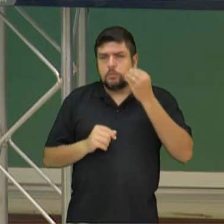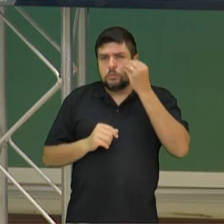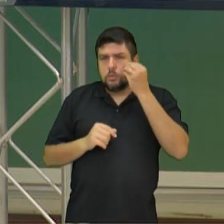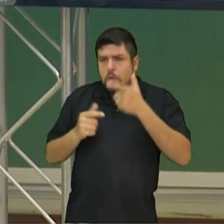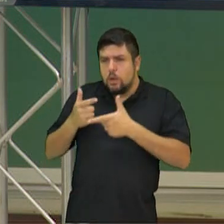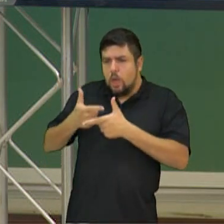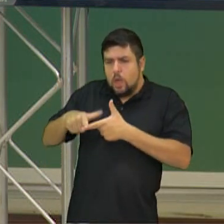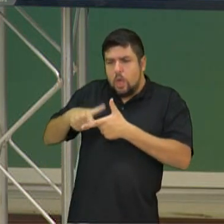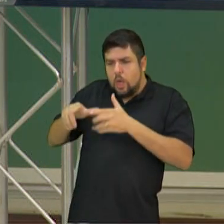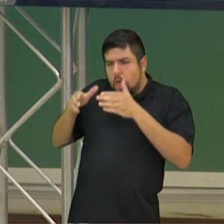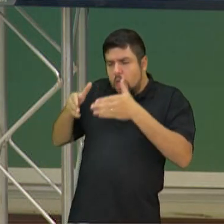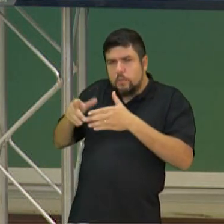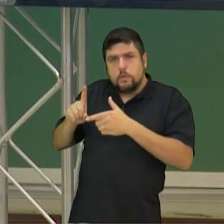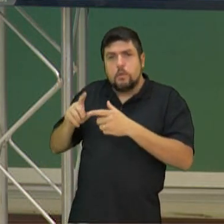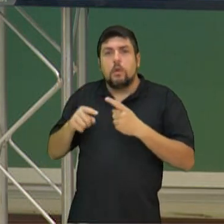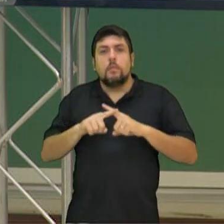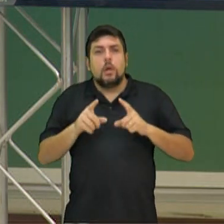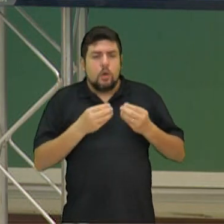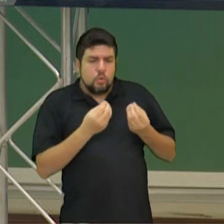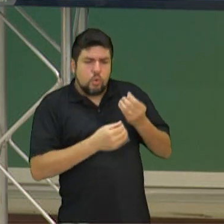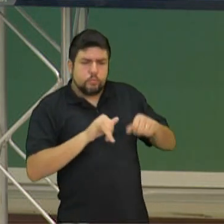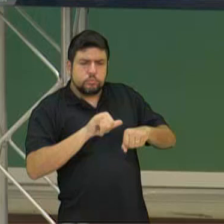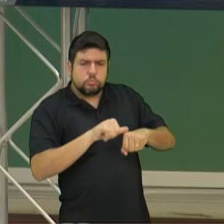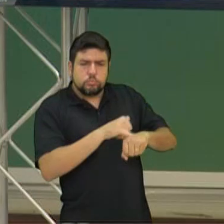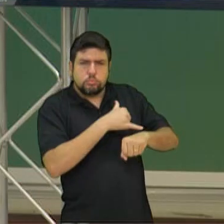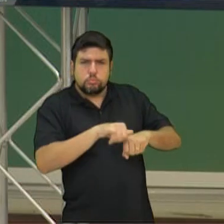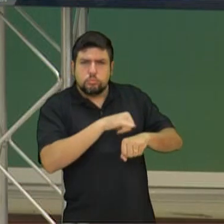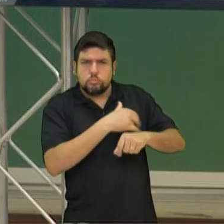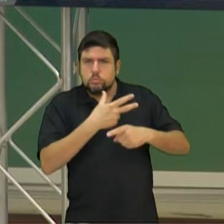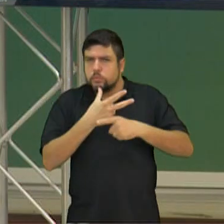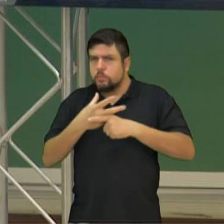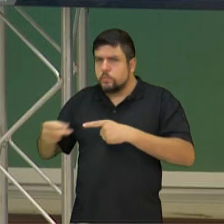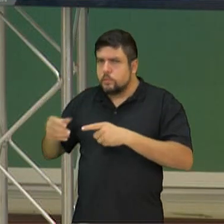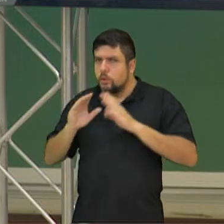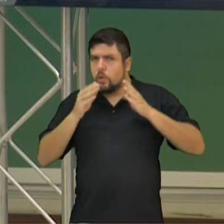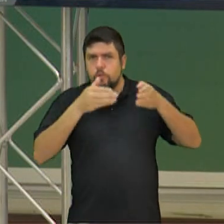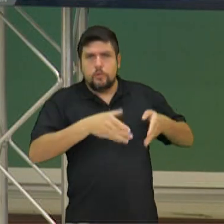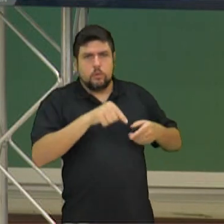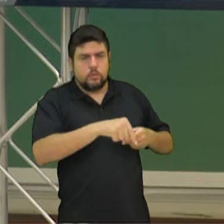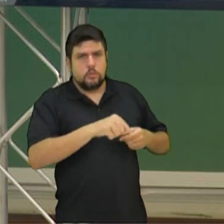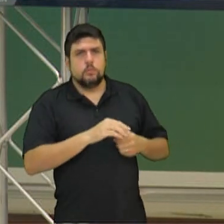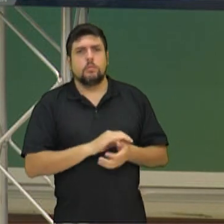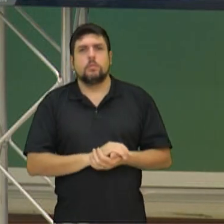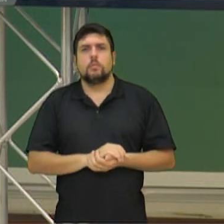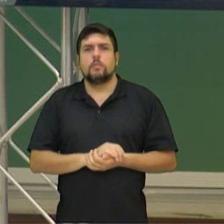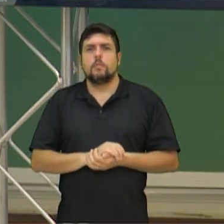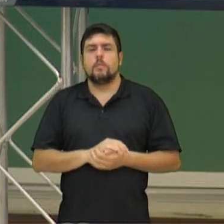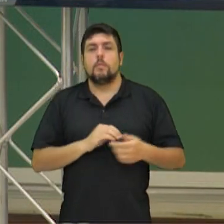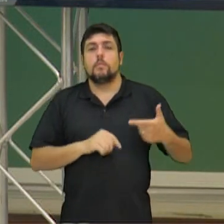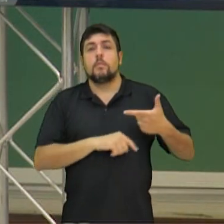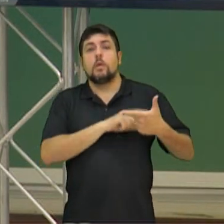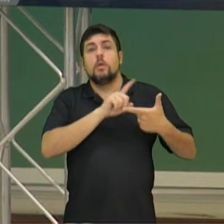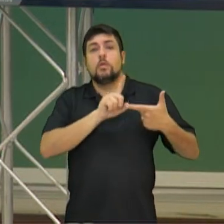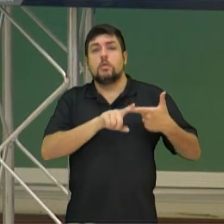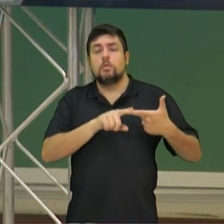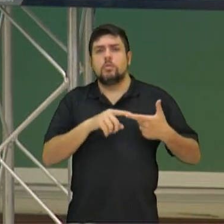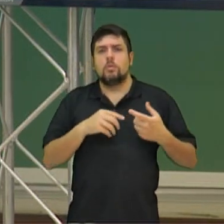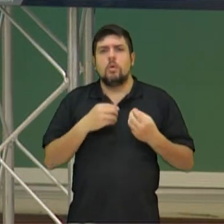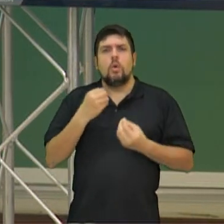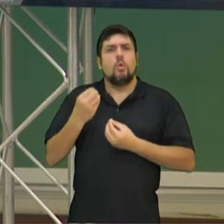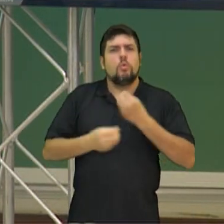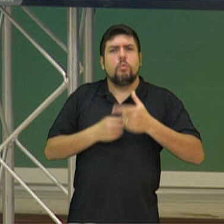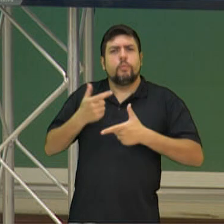problema, né? Daí, como que uma pessoa pode superar um problema na vida dela? Eu acho que é importante você buscar ajuda, você